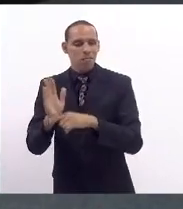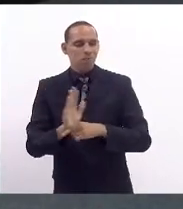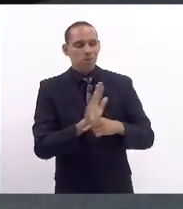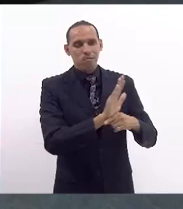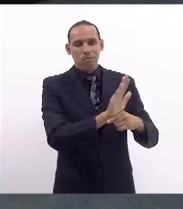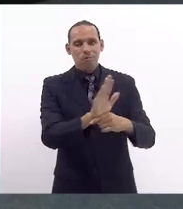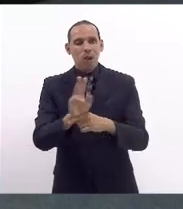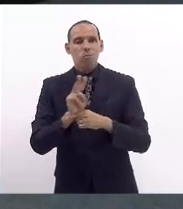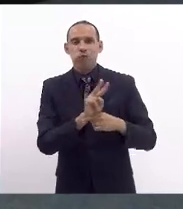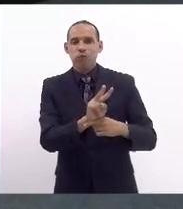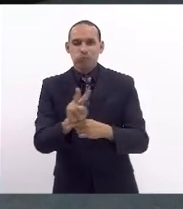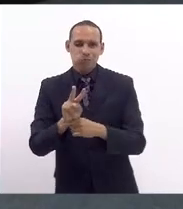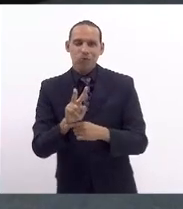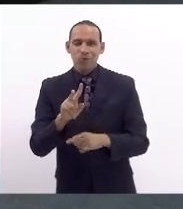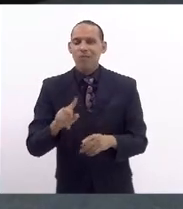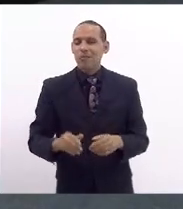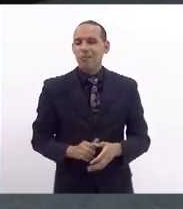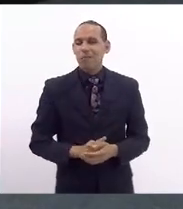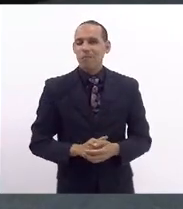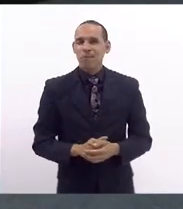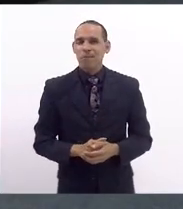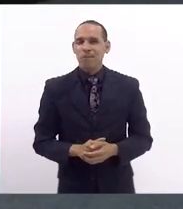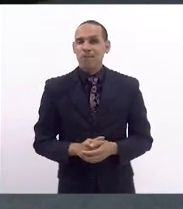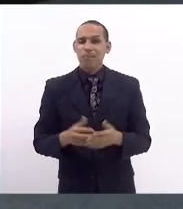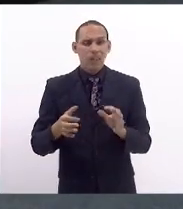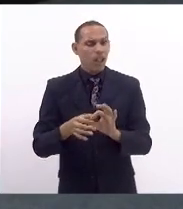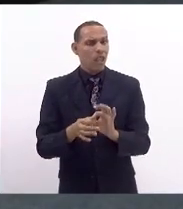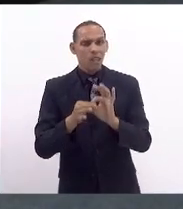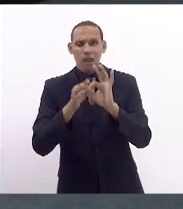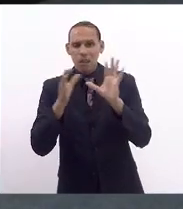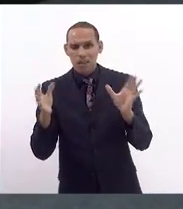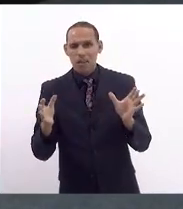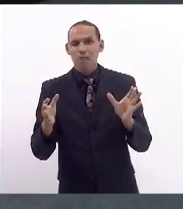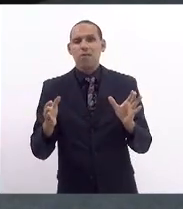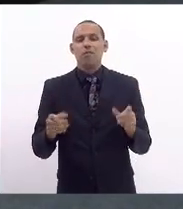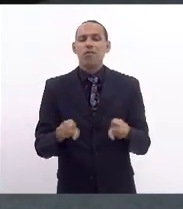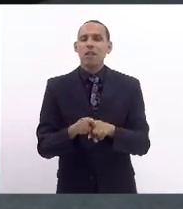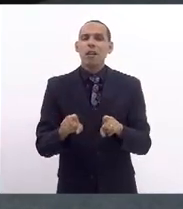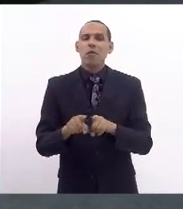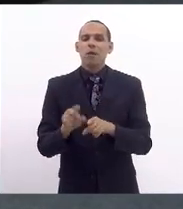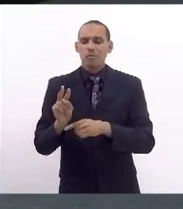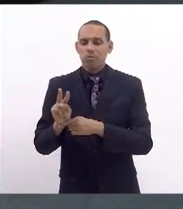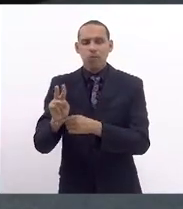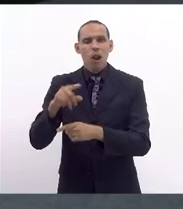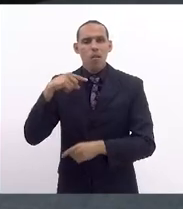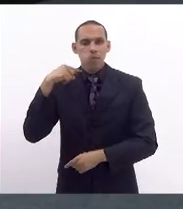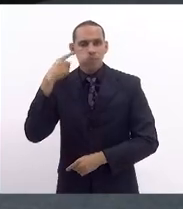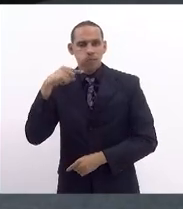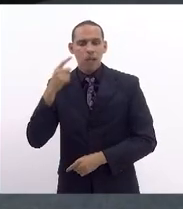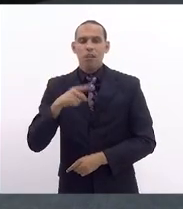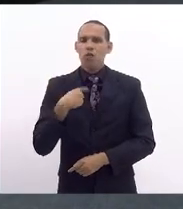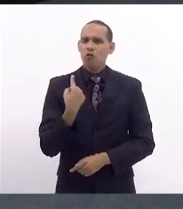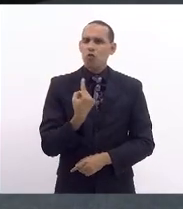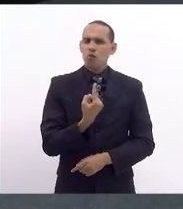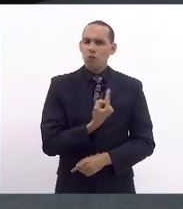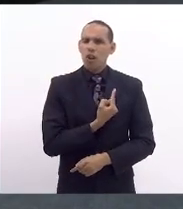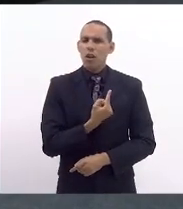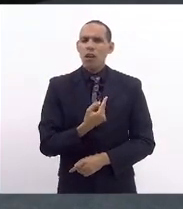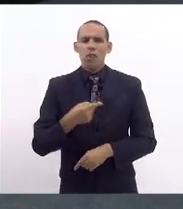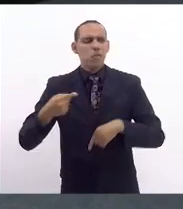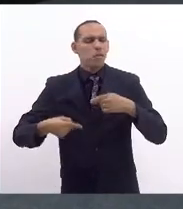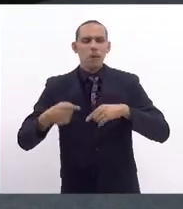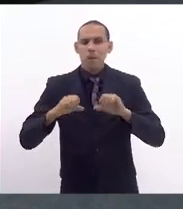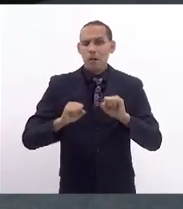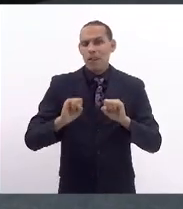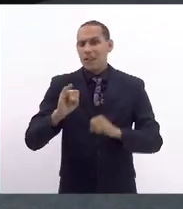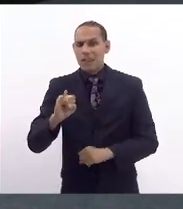e enquanto Liberal obviamente e defensor da advocacia a gente poderia discutir-se advocacia do